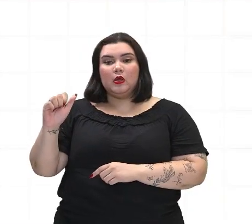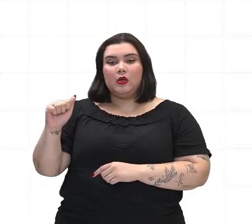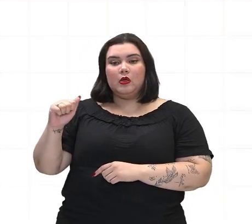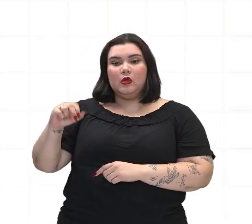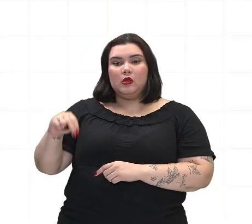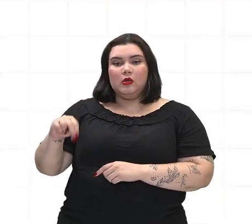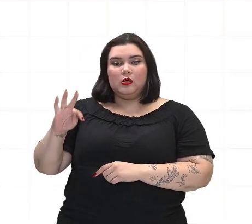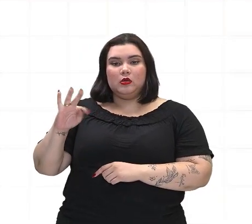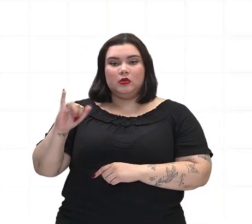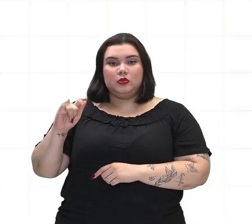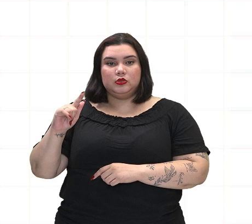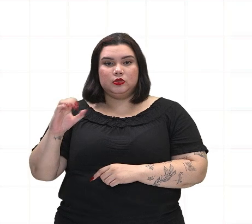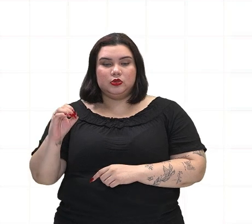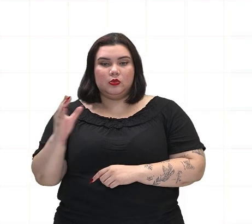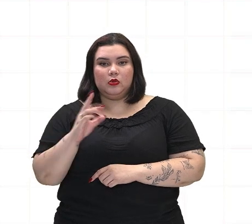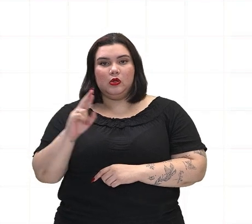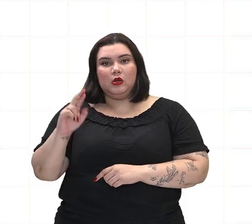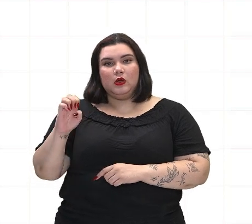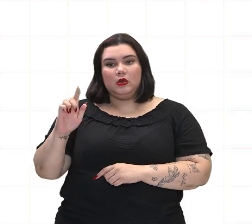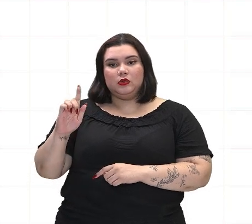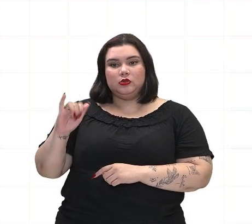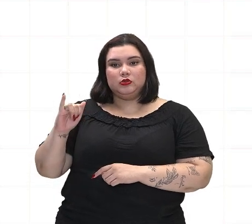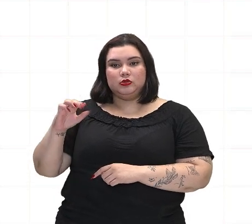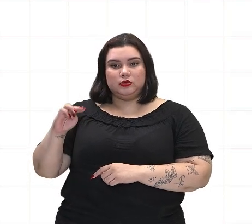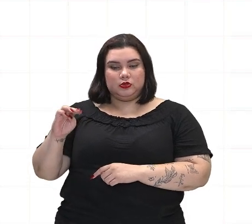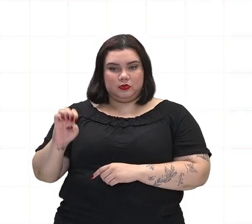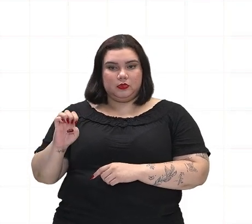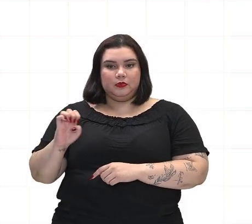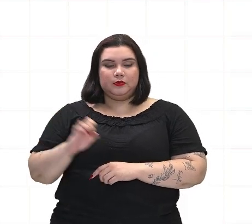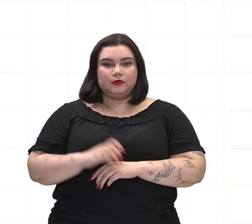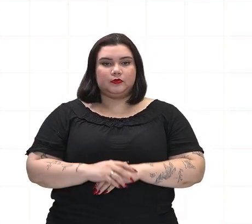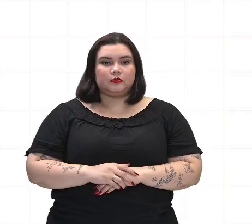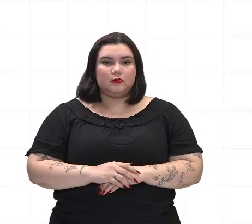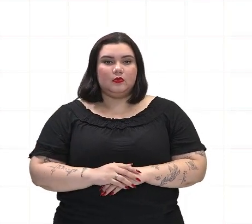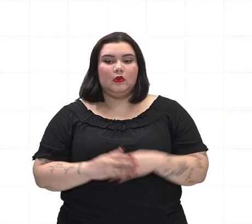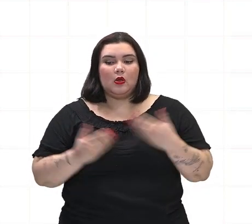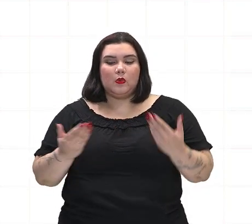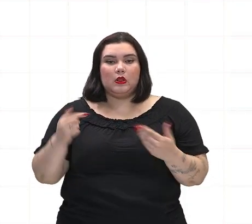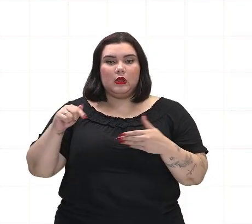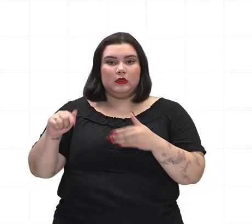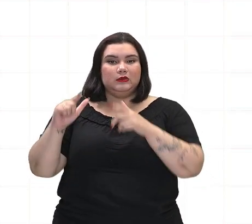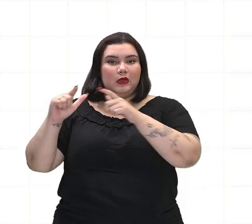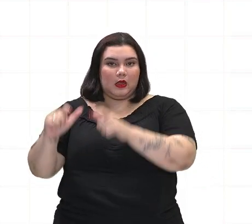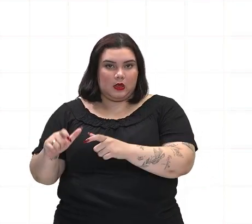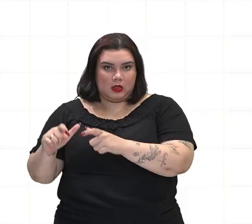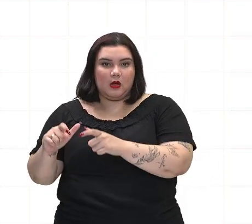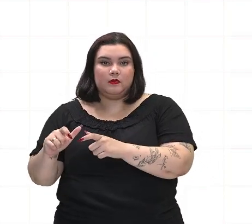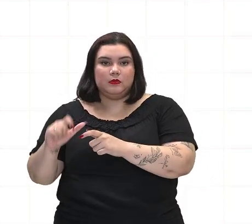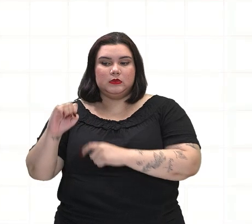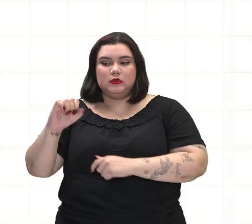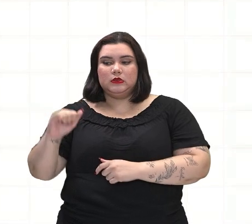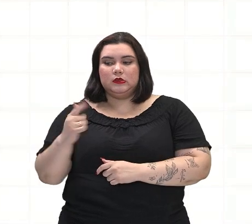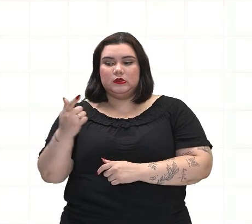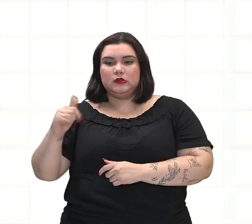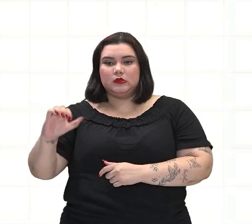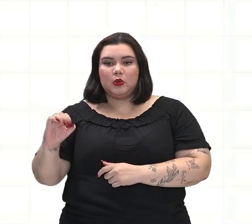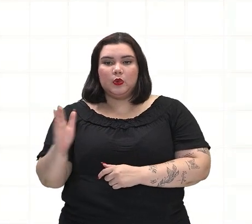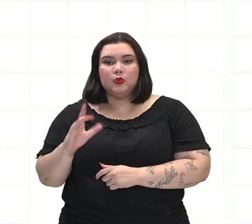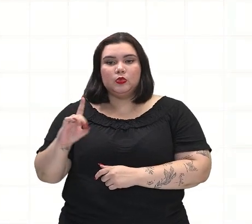Em São Domingos, aproximadamente 25 mil europeus,